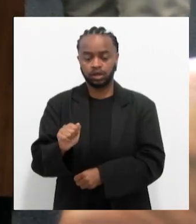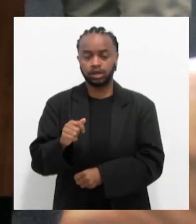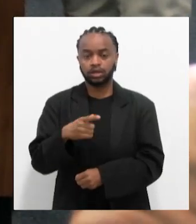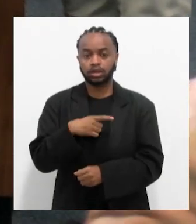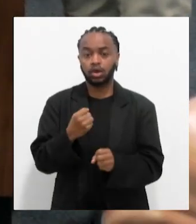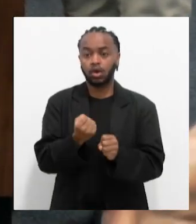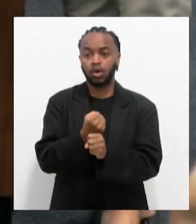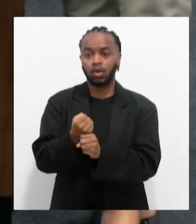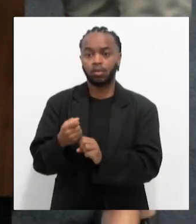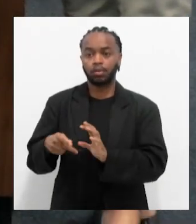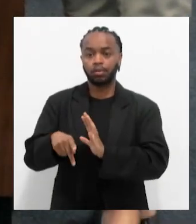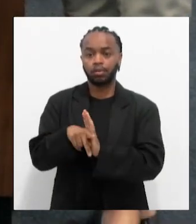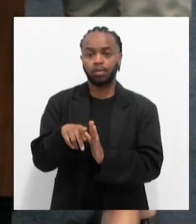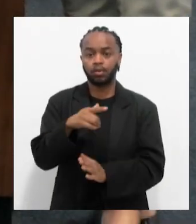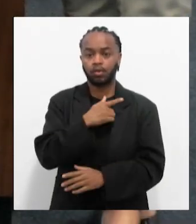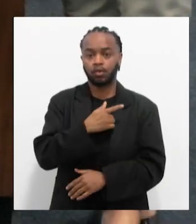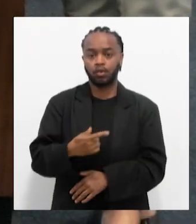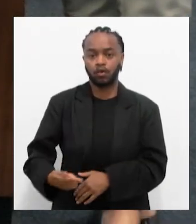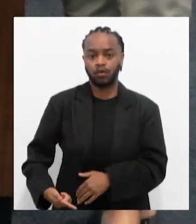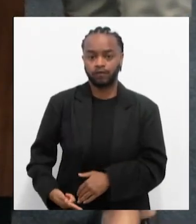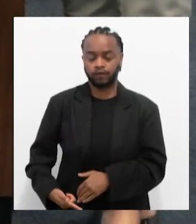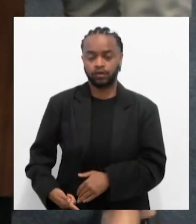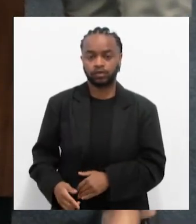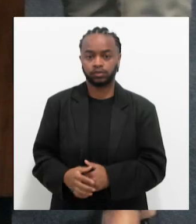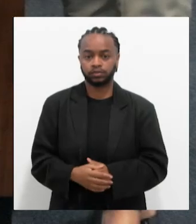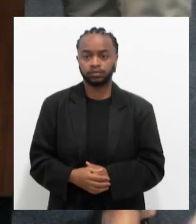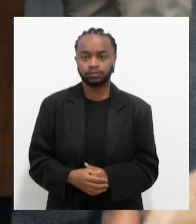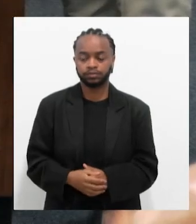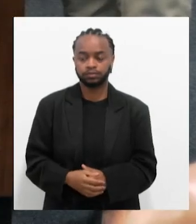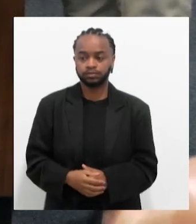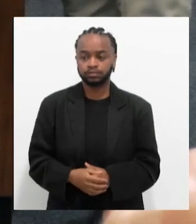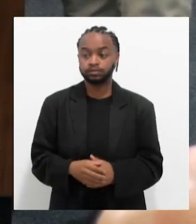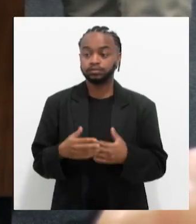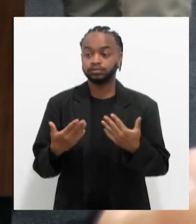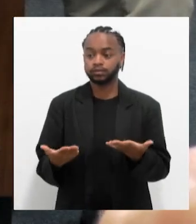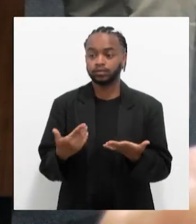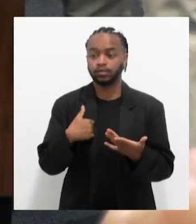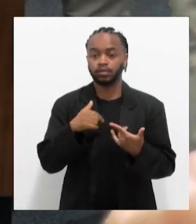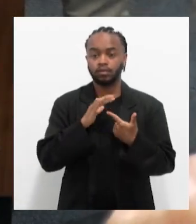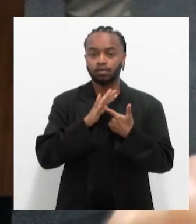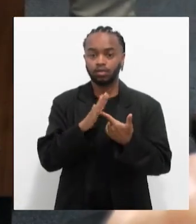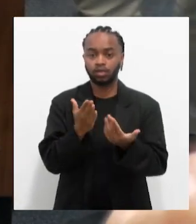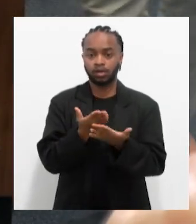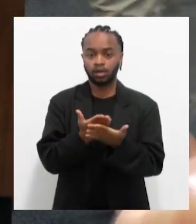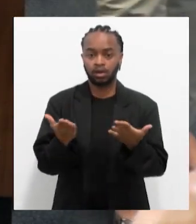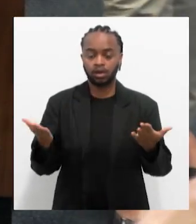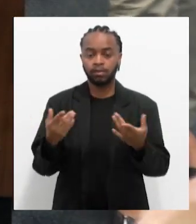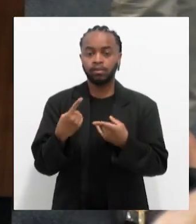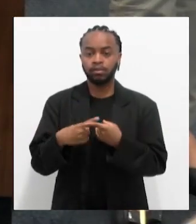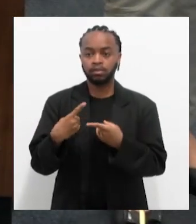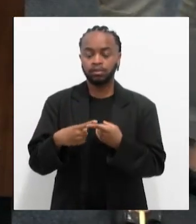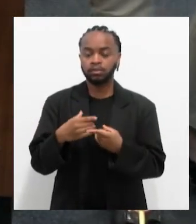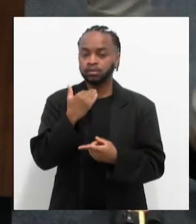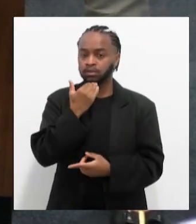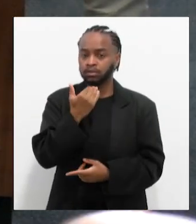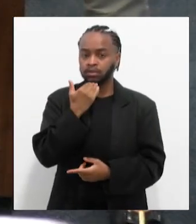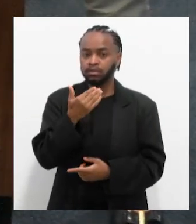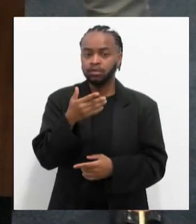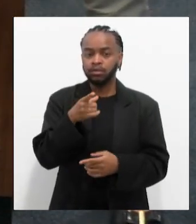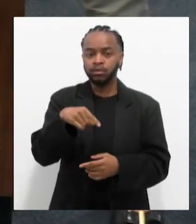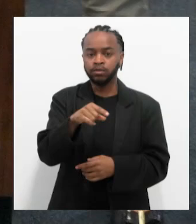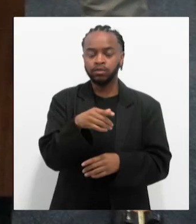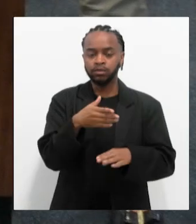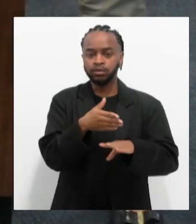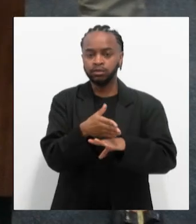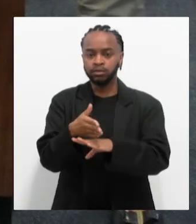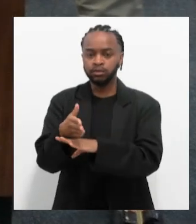obras do governo do Estado. Então, eu quero frisar aqui, porque não adianta ficarem indo